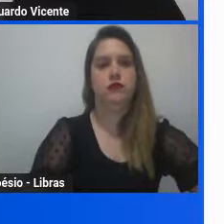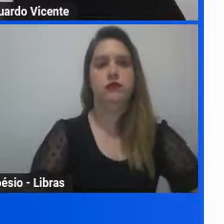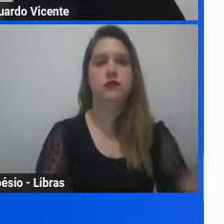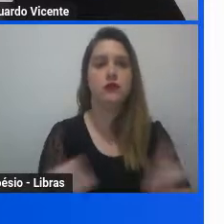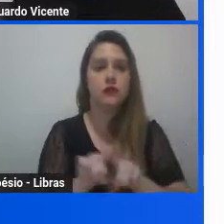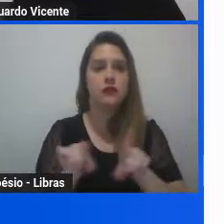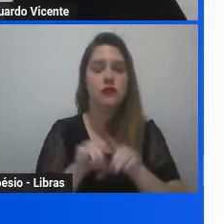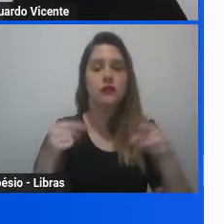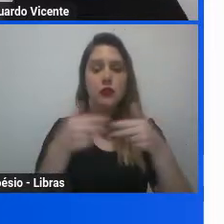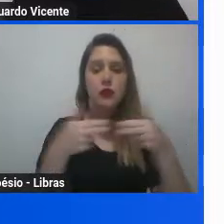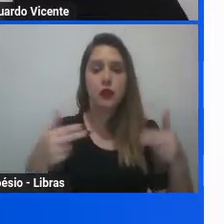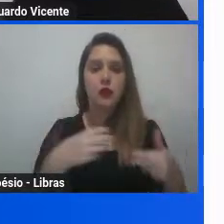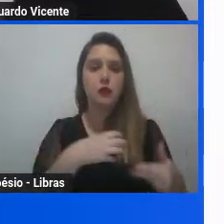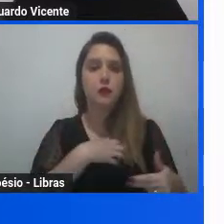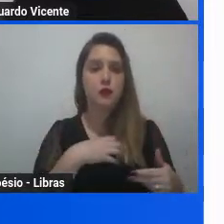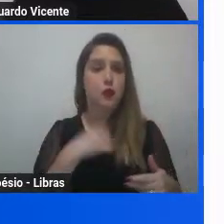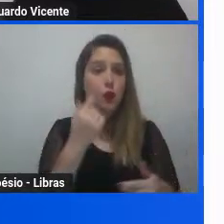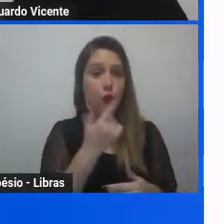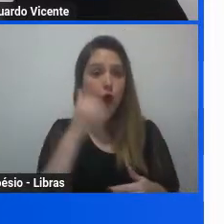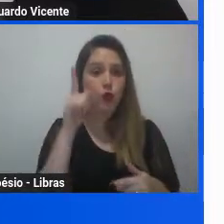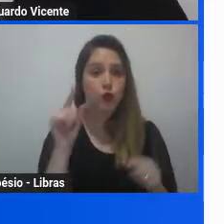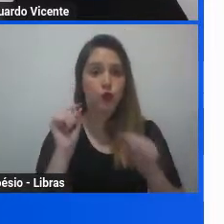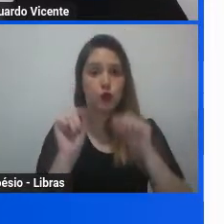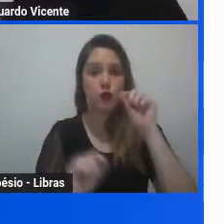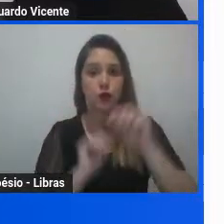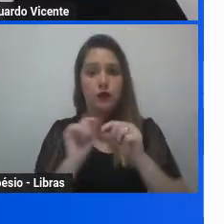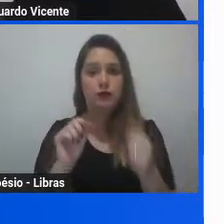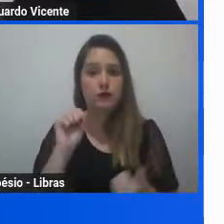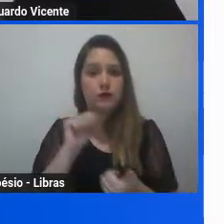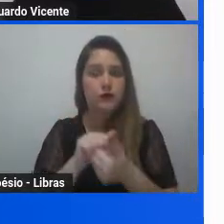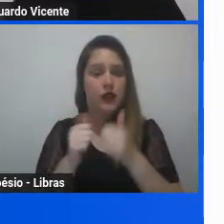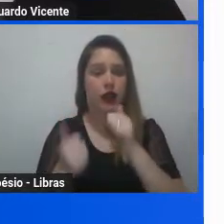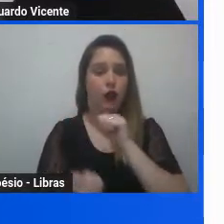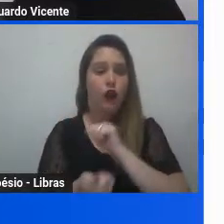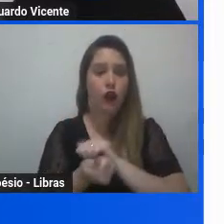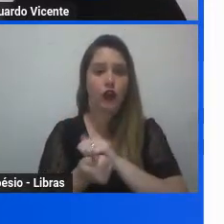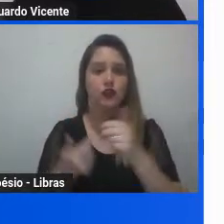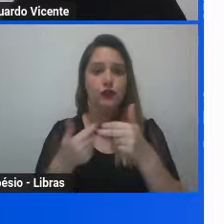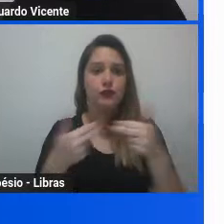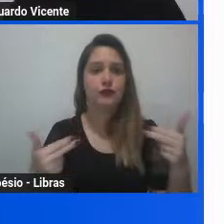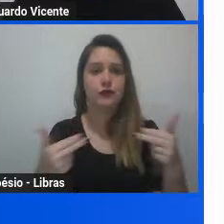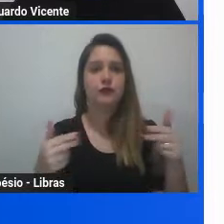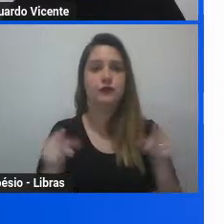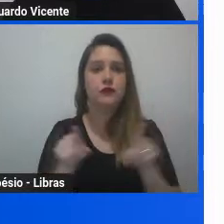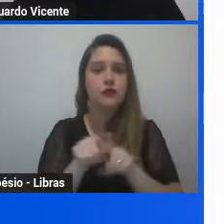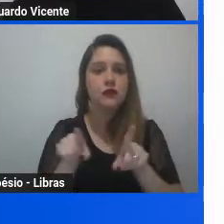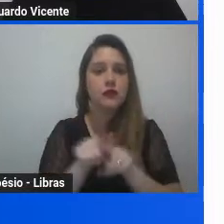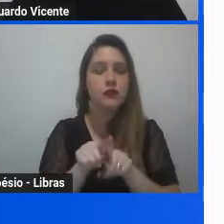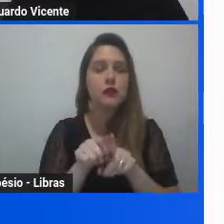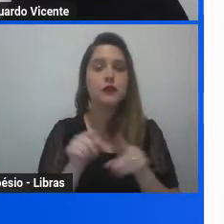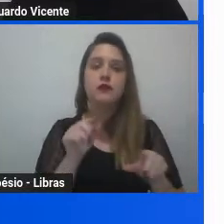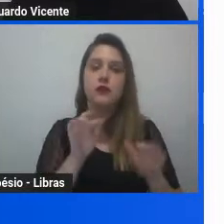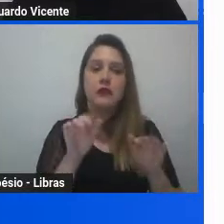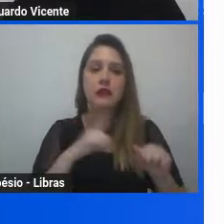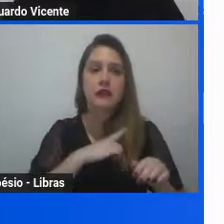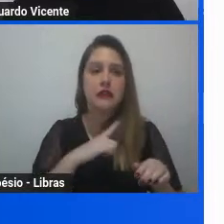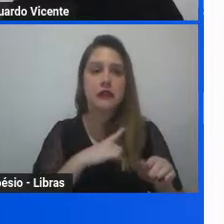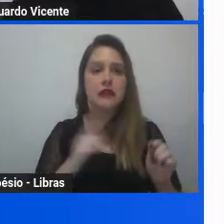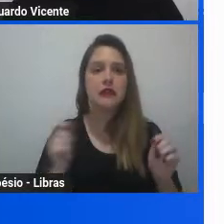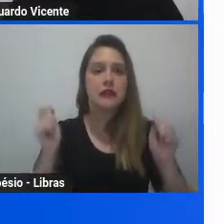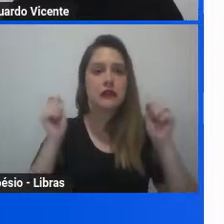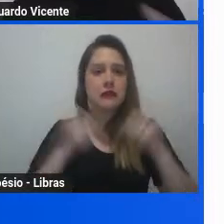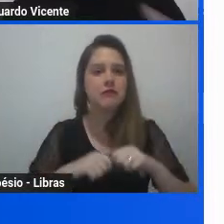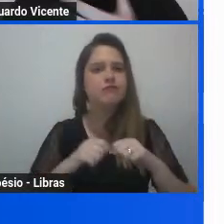traumáticas. Muito comum, a parte de trauma, nós temos fraturas, ferimentos, sangramentos, chamado de